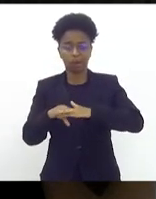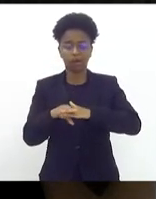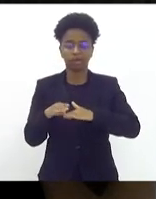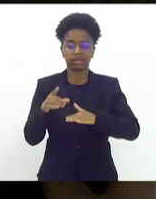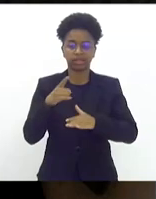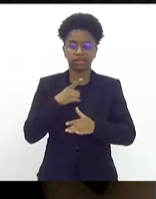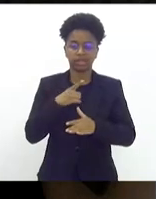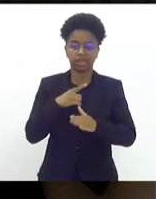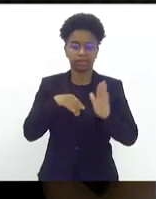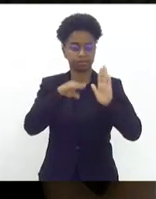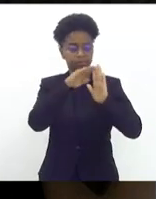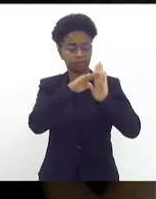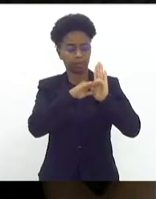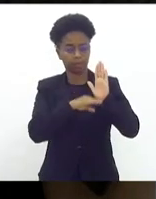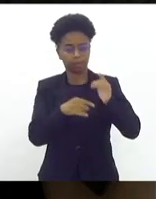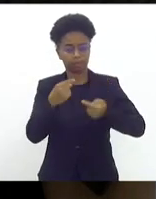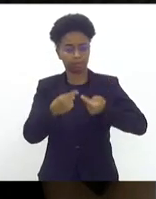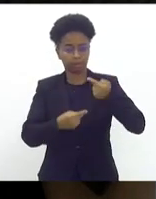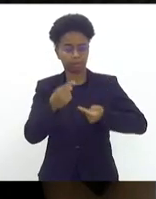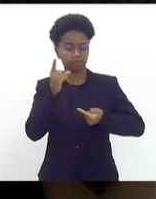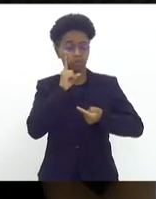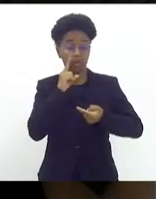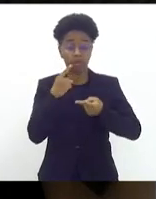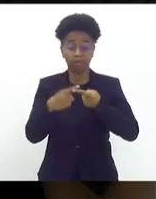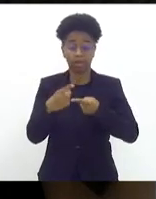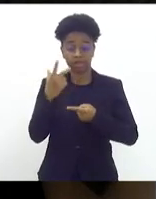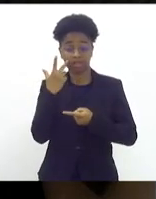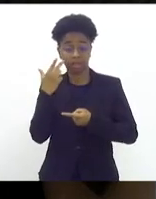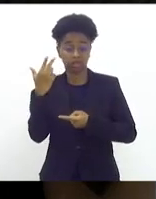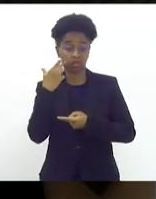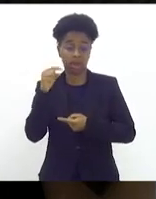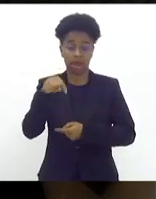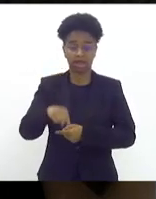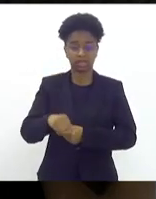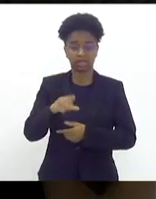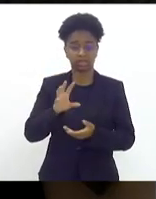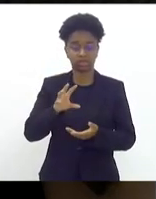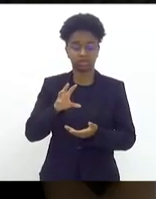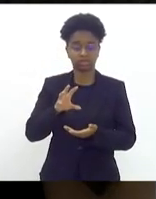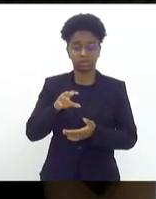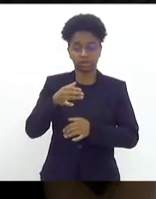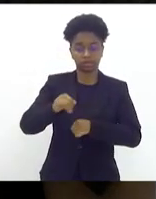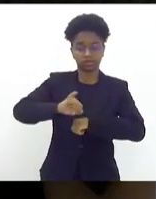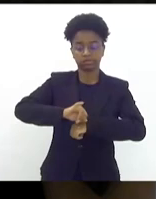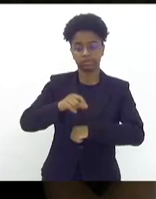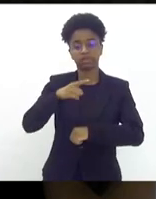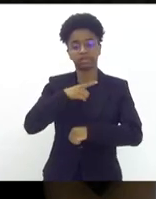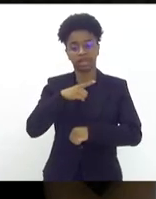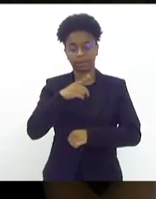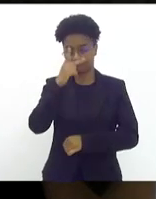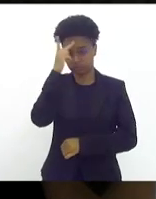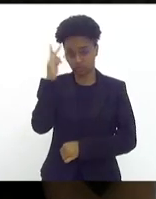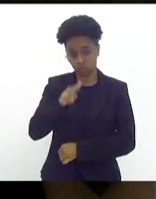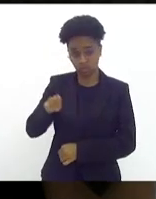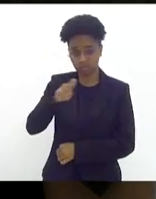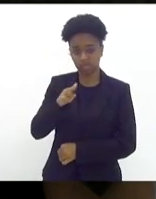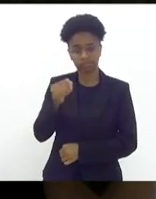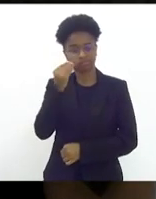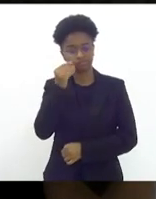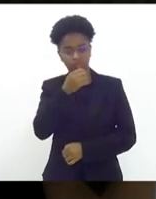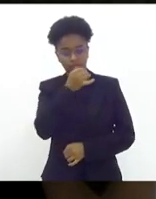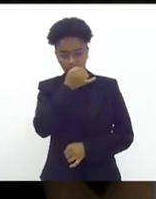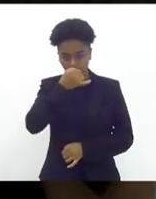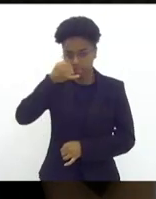na ordem do dia, porque era muito comum aqui no centro ter muita gente usando a cola de sapateiro para se drogar,